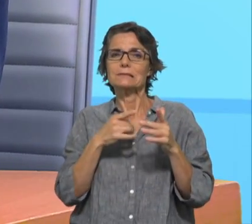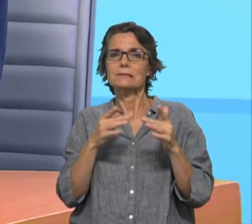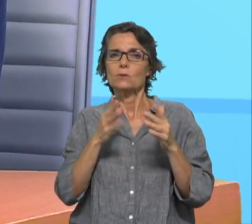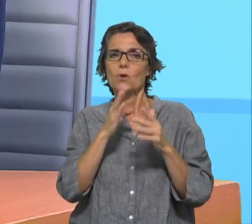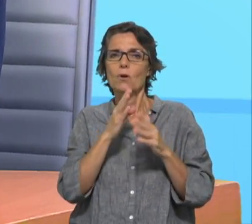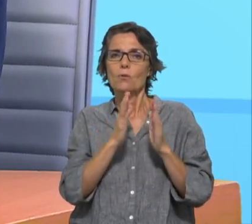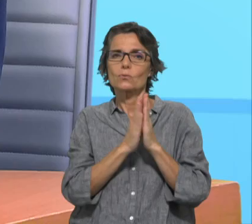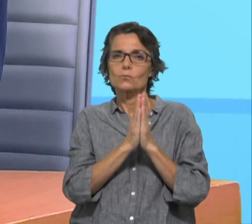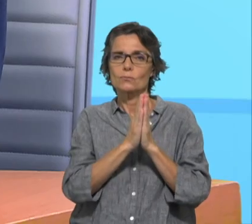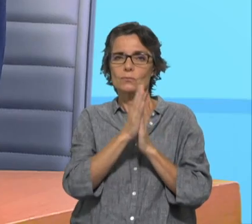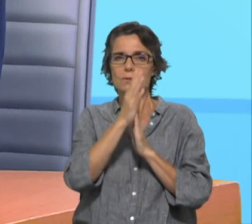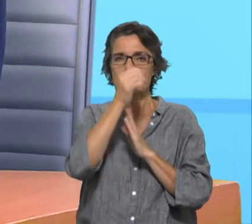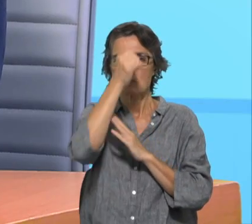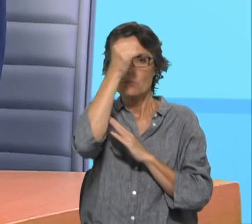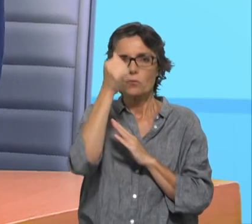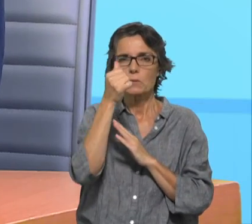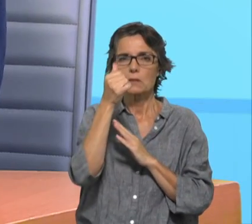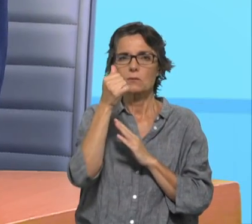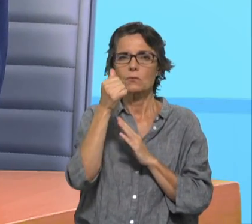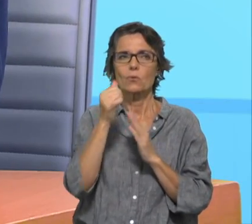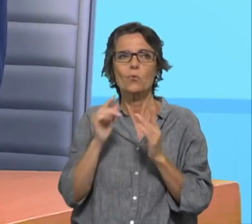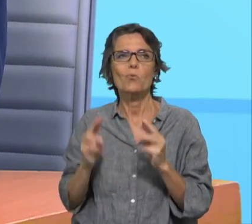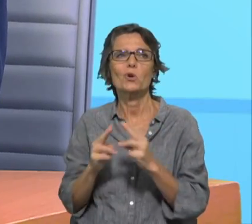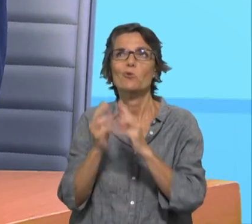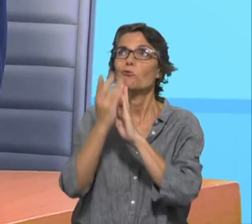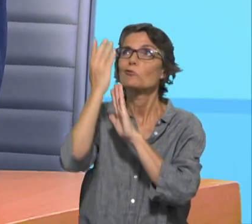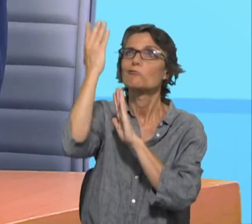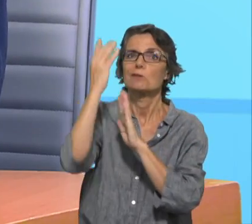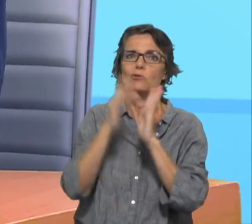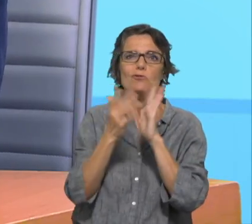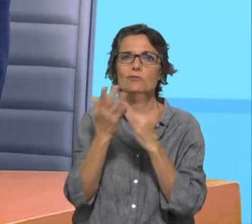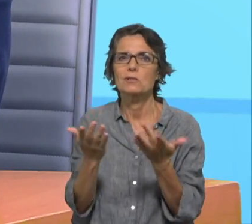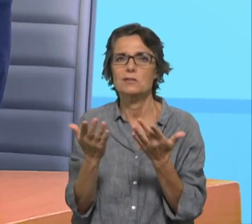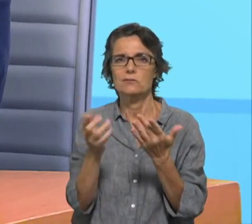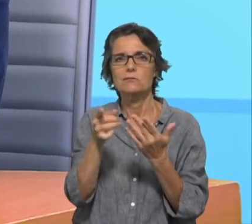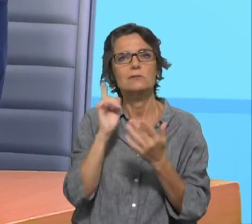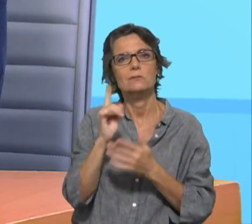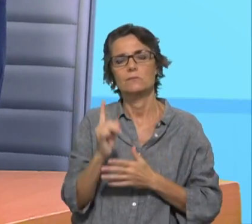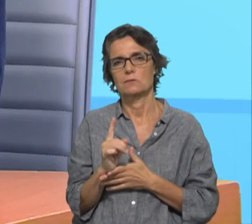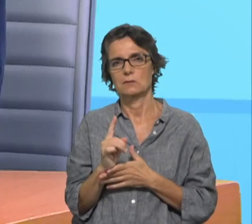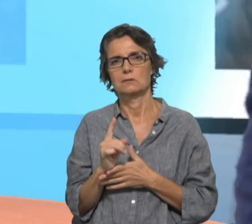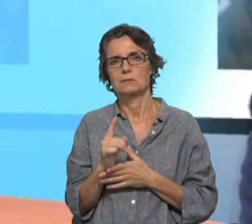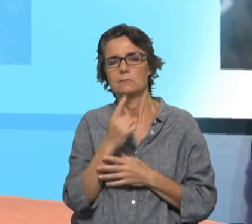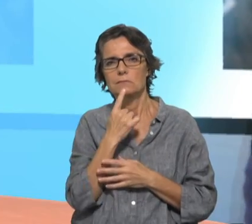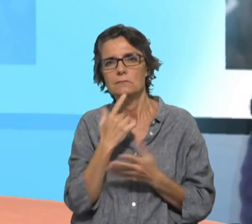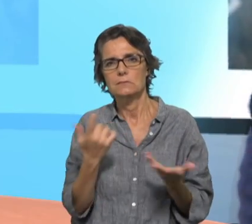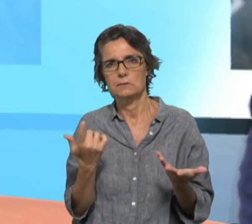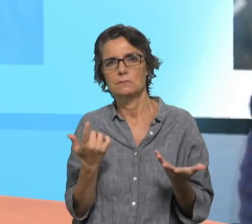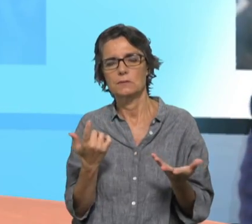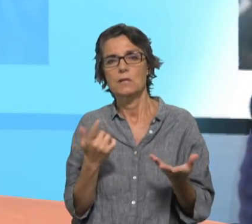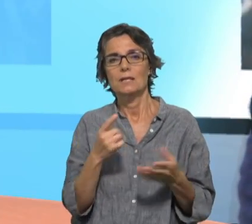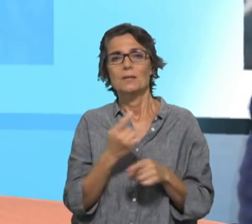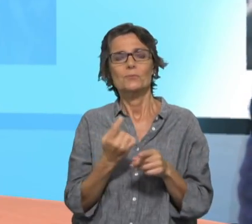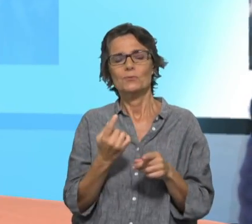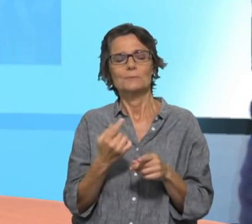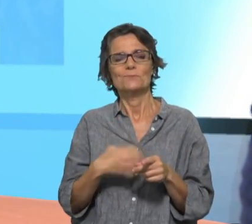acreditando na presença real de Cristo. E, portanto, há um grande trabalho formativo a fazer, até para a participação. Porque sinto muito